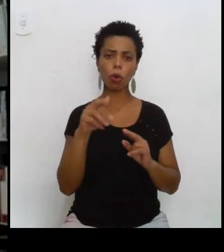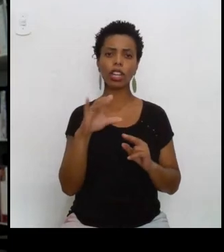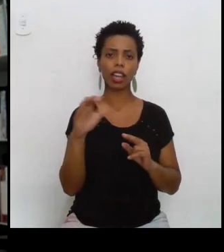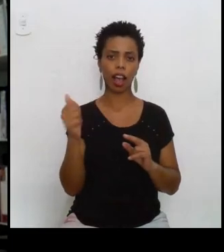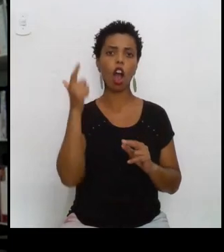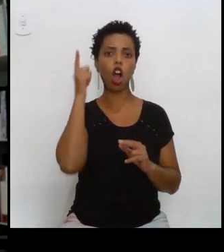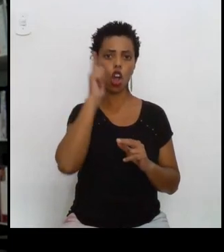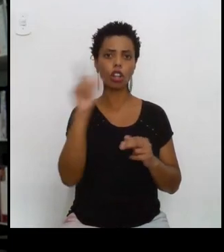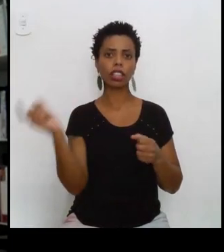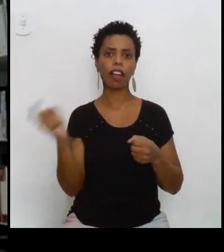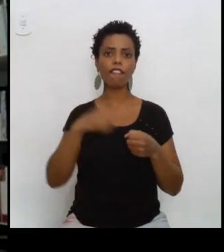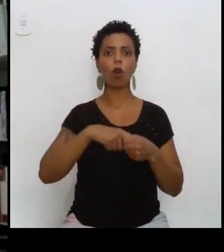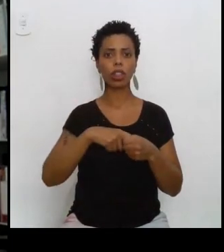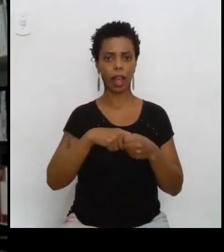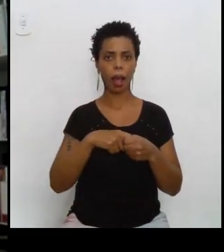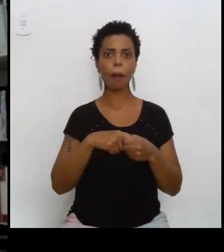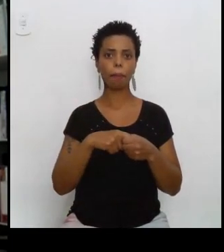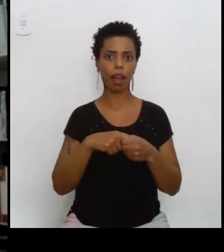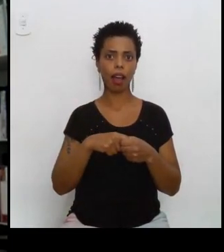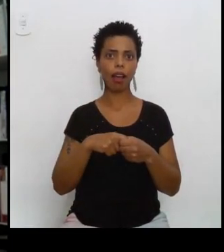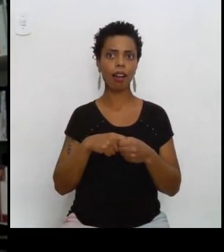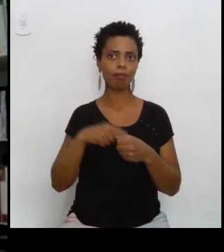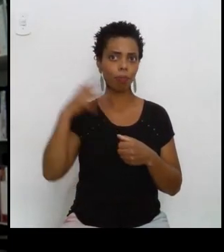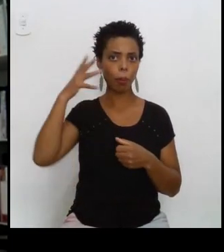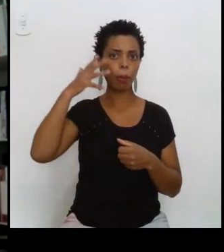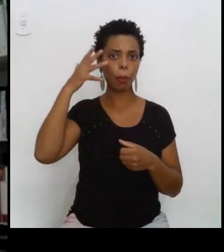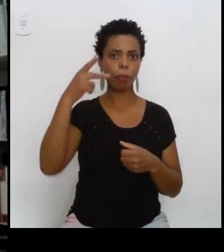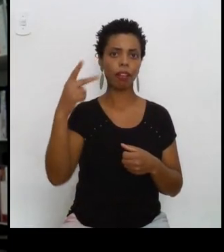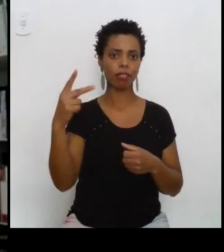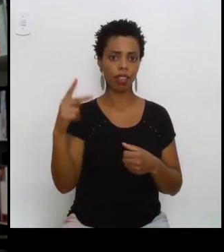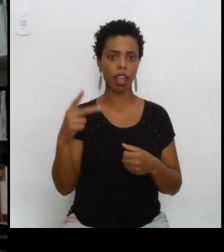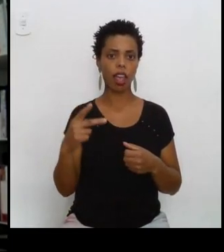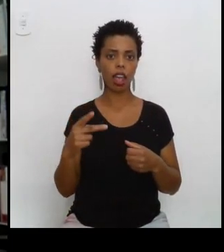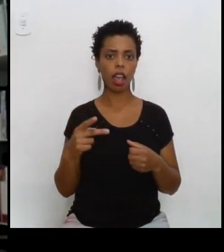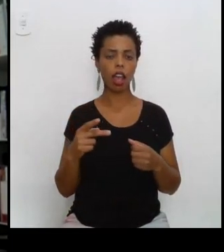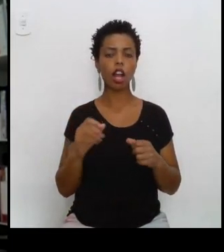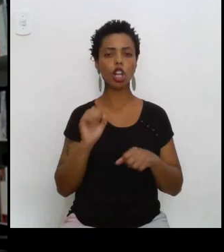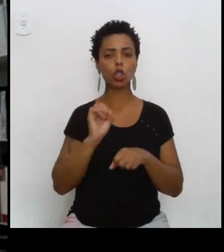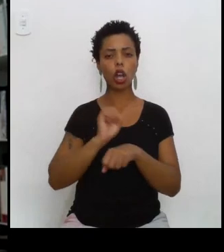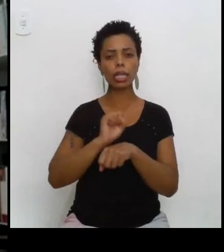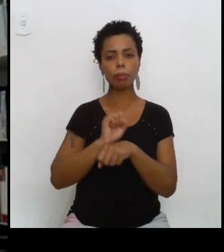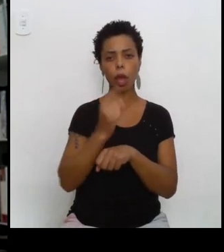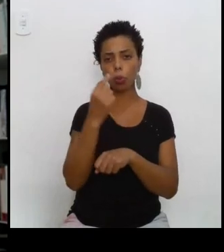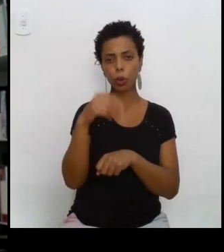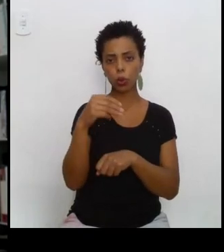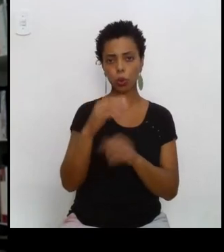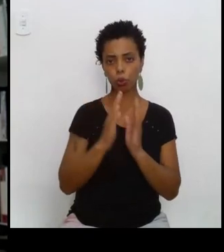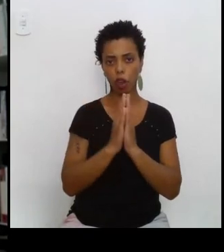para terminar a fala eu peço a todos são minutos